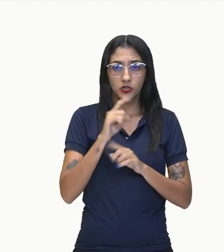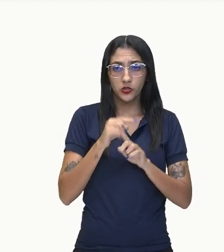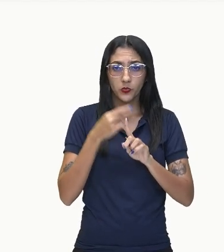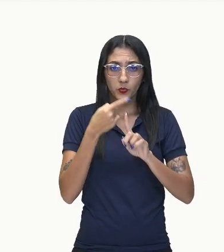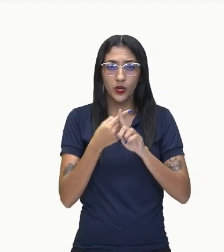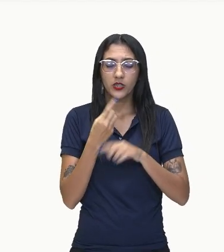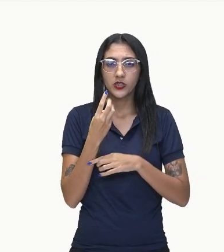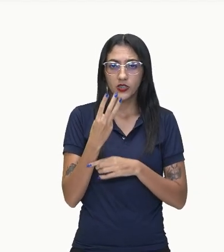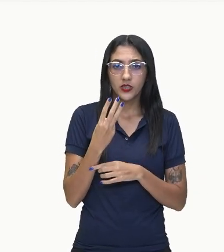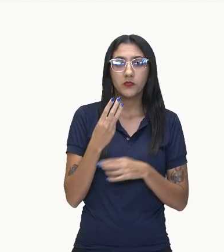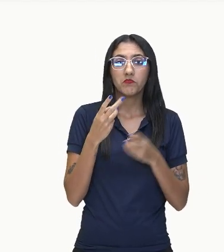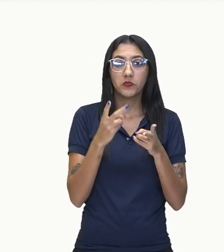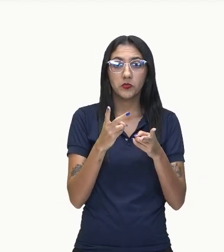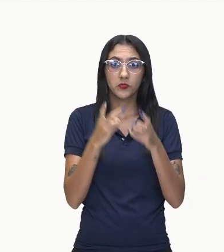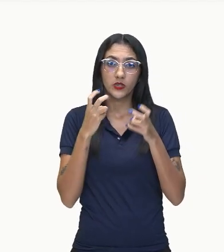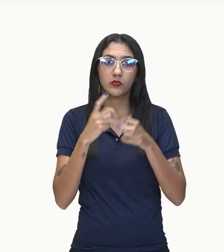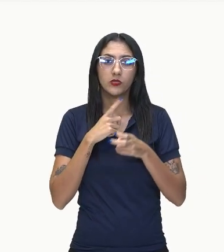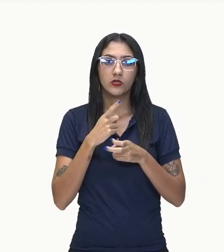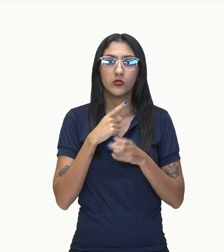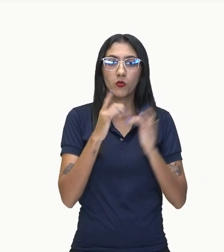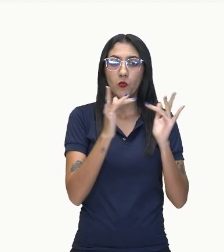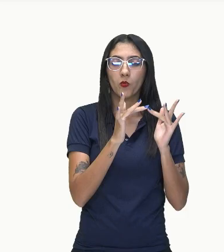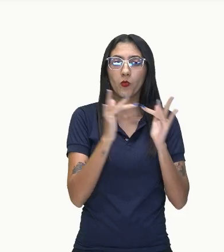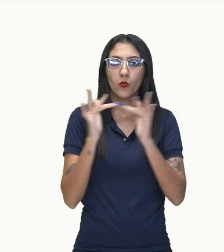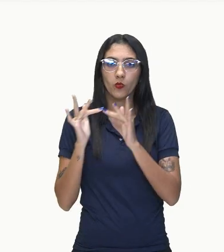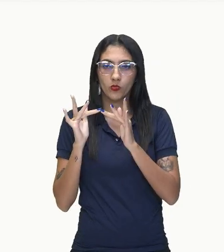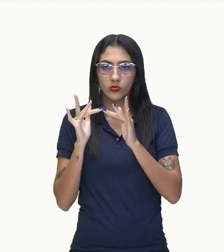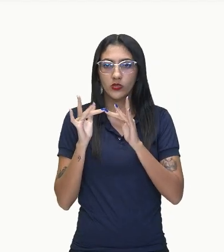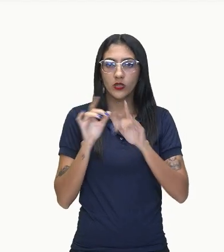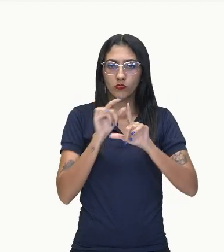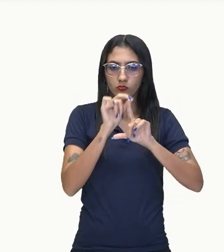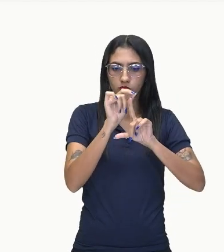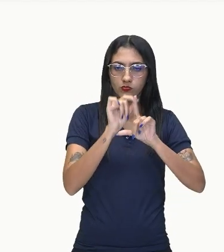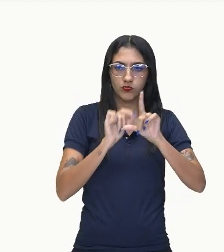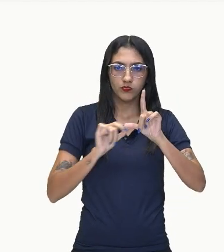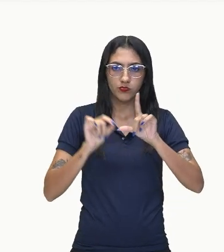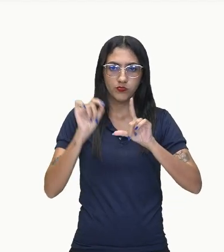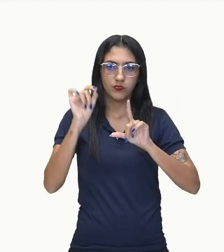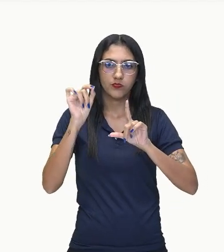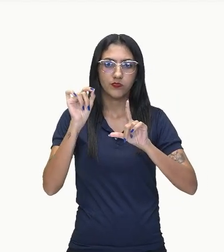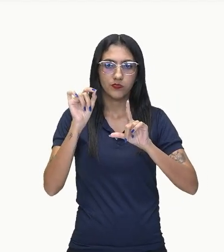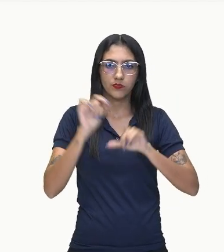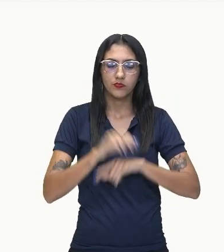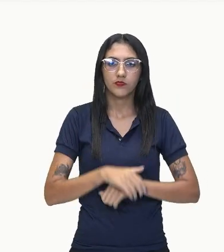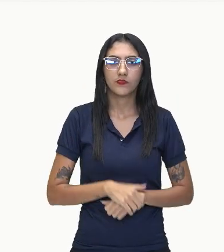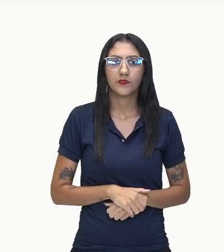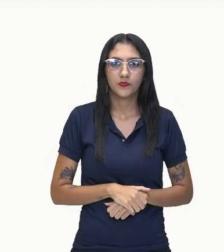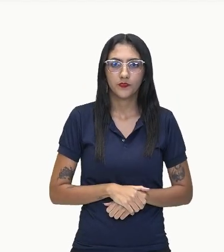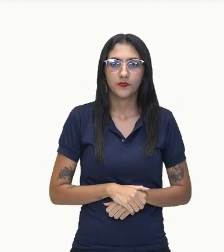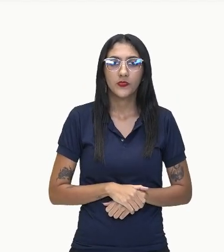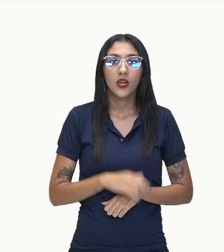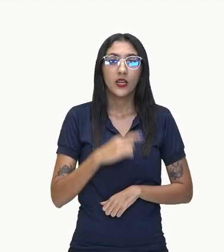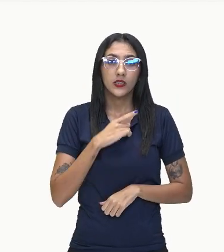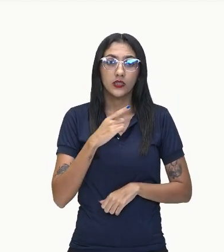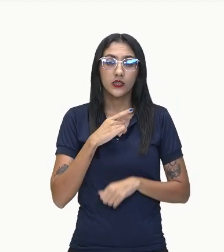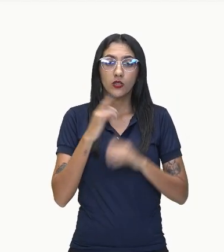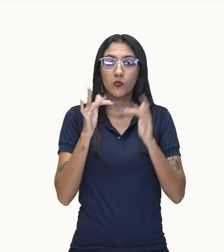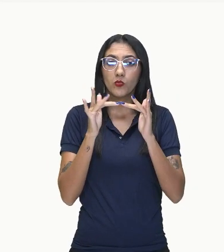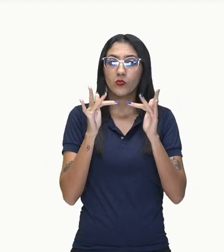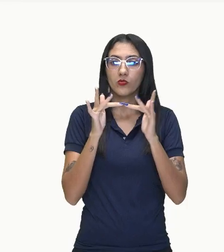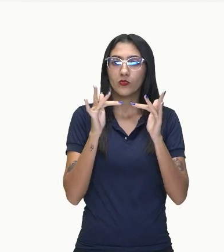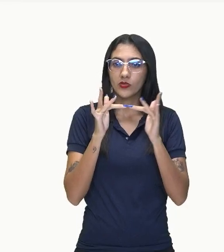que a parábola corta o eixo do x nos pontos de abscissas 1 e 3, que são os zeros da